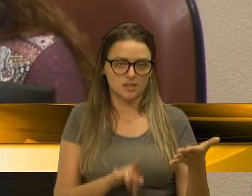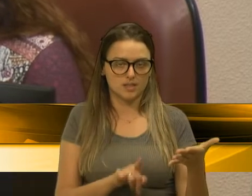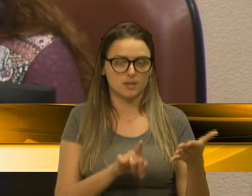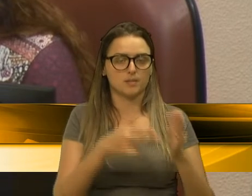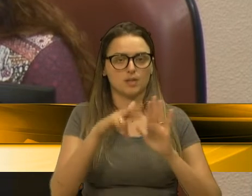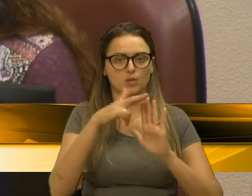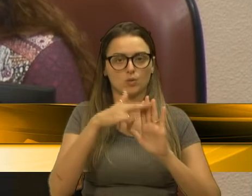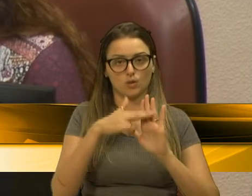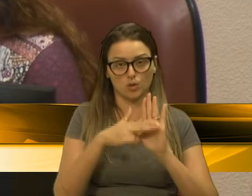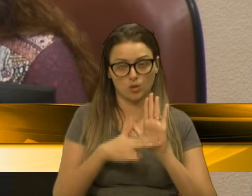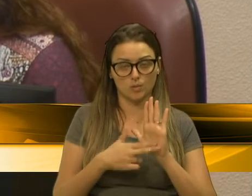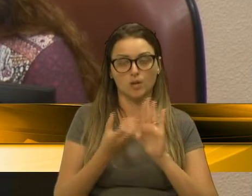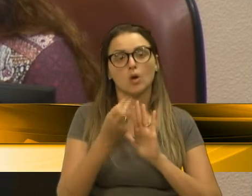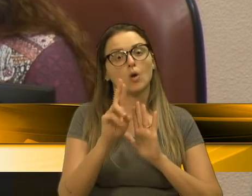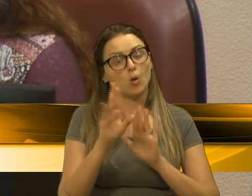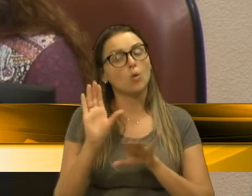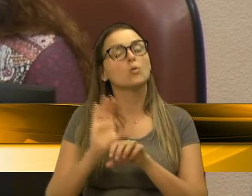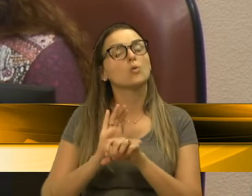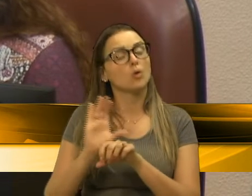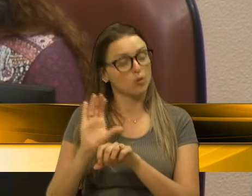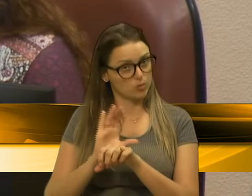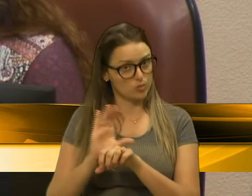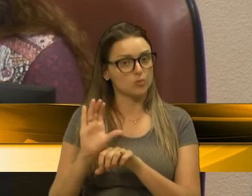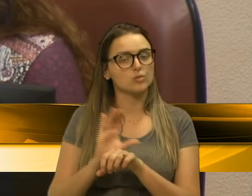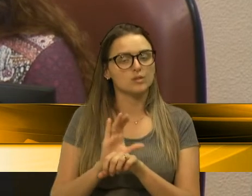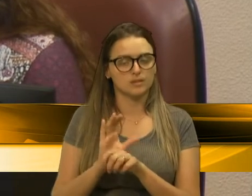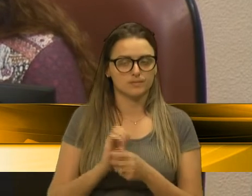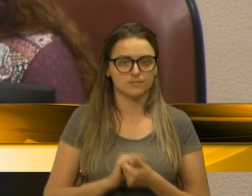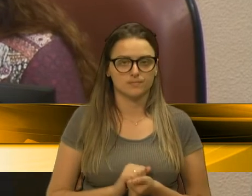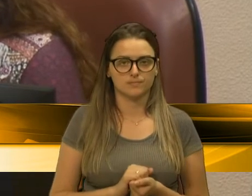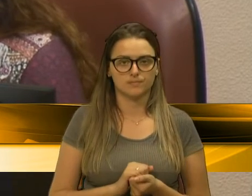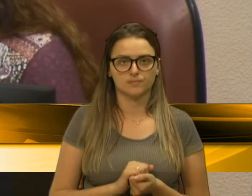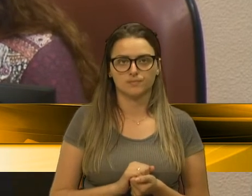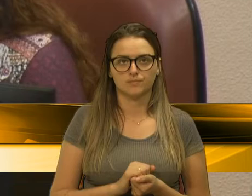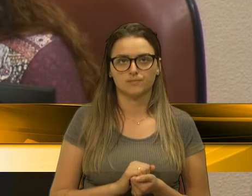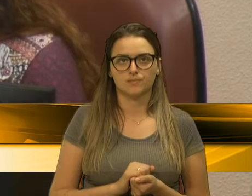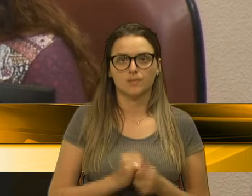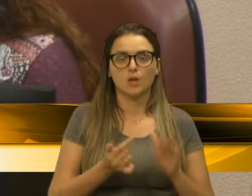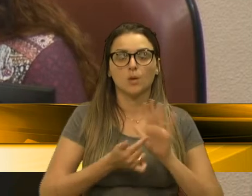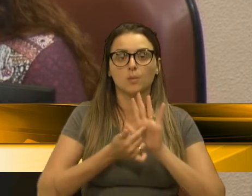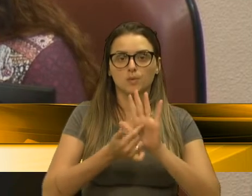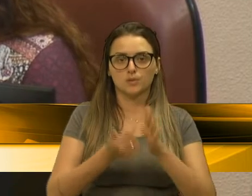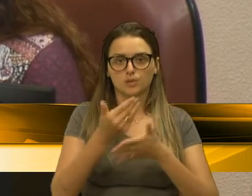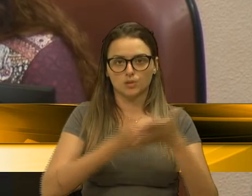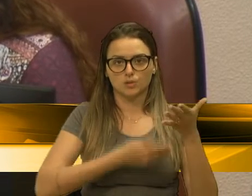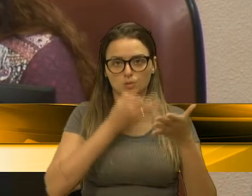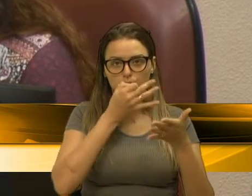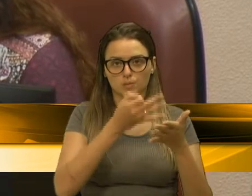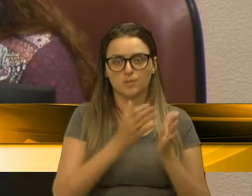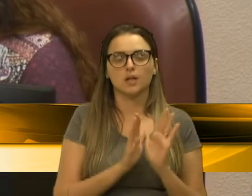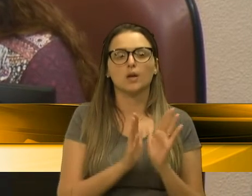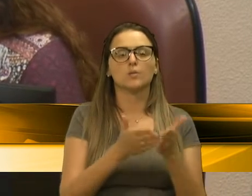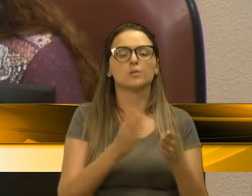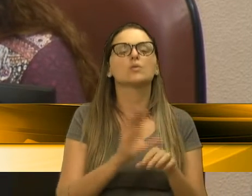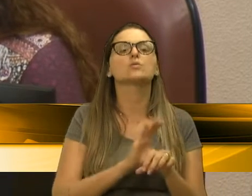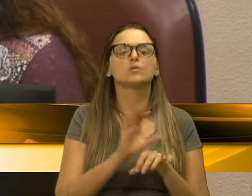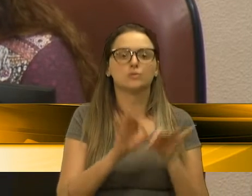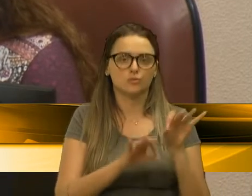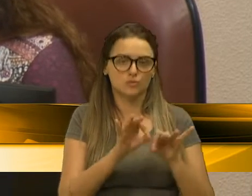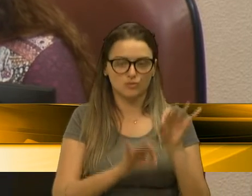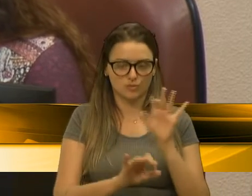do ato normativo ou pela constitucionalidade do ato atacado. Apresentado o parecer pela Comissão de Constituição,